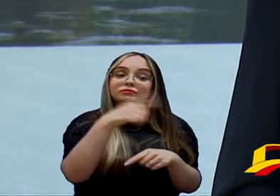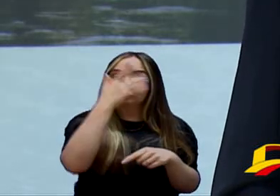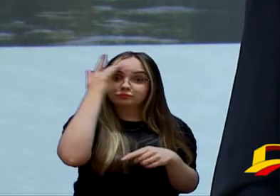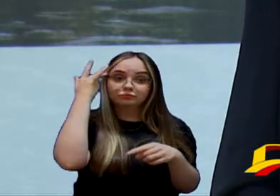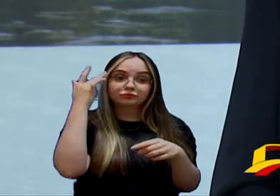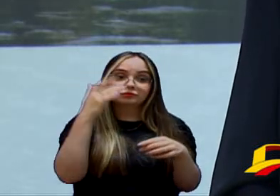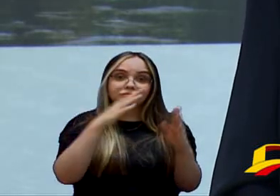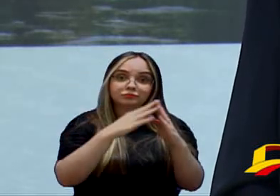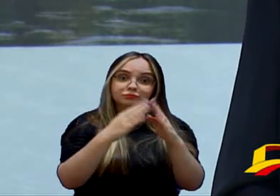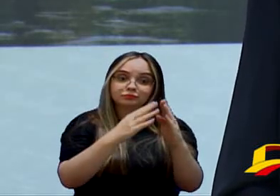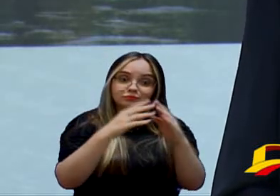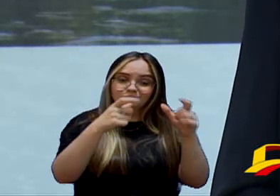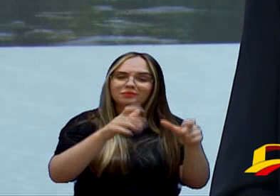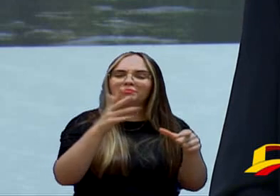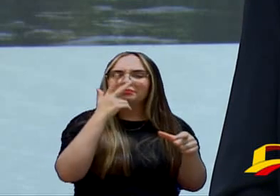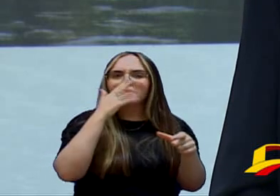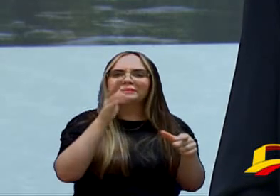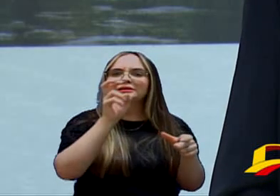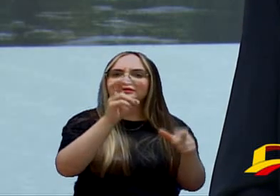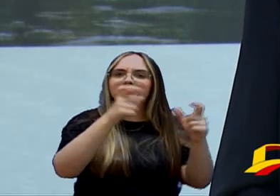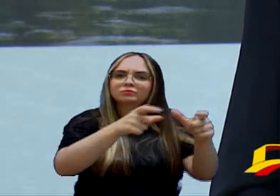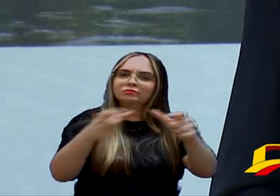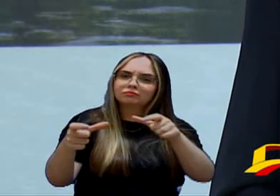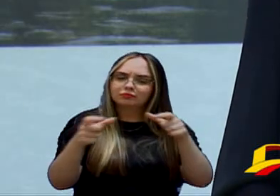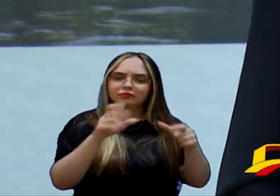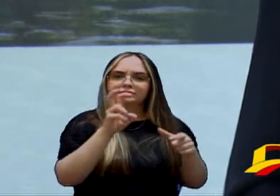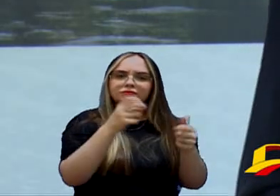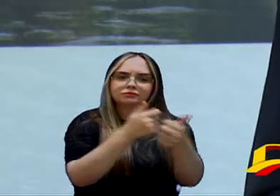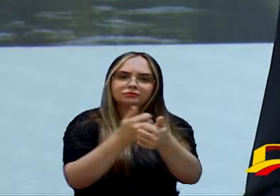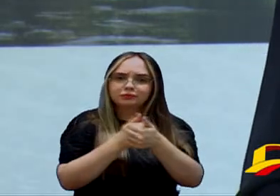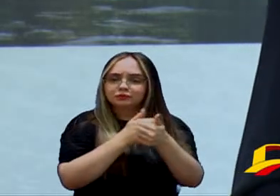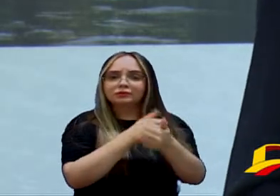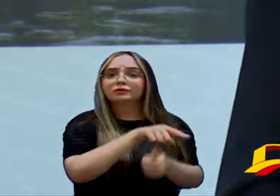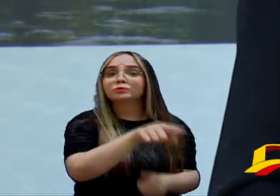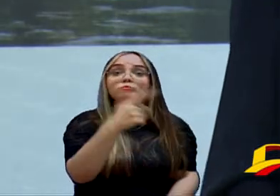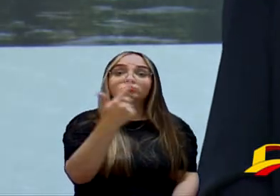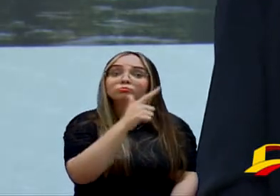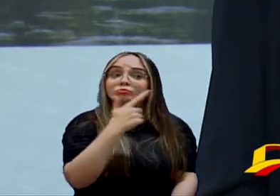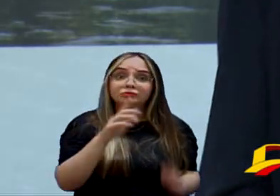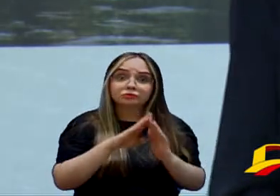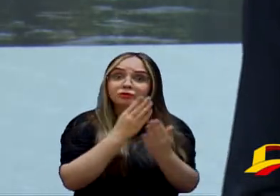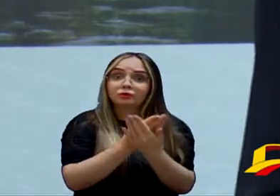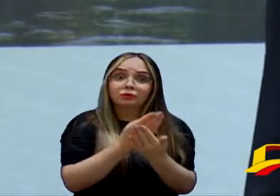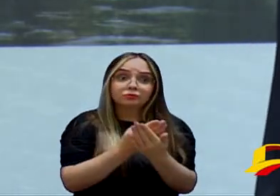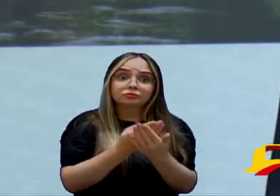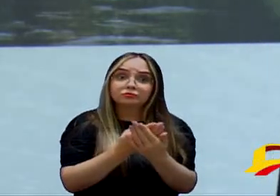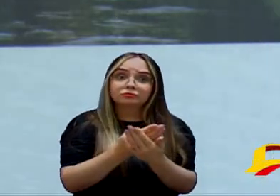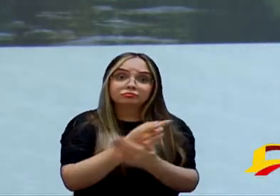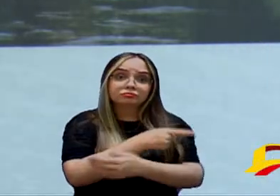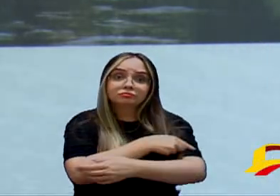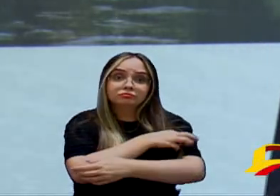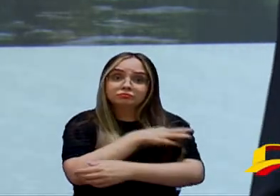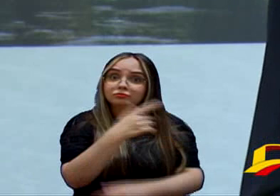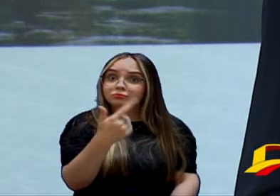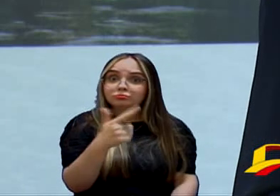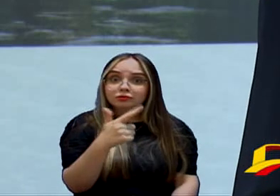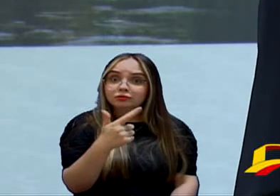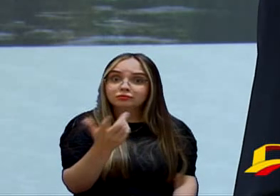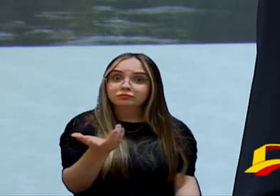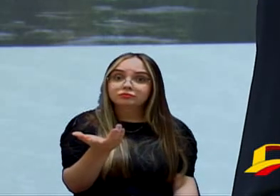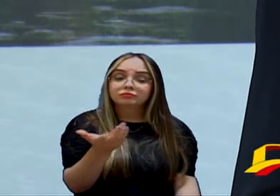aqueles bairro pelo menos cinco bairros em volta não tem uma escola fundamental ali no